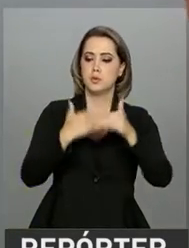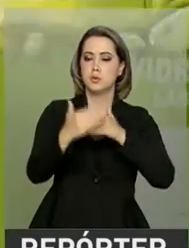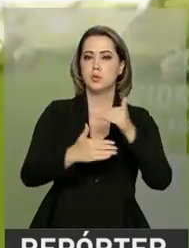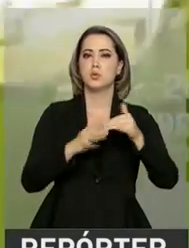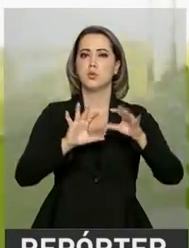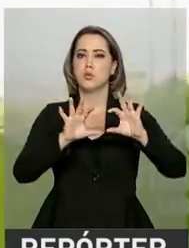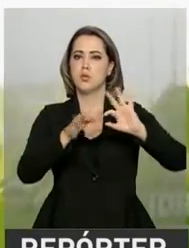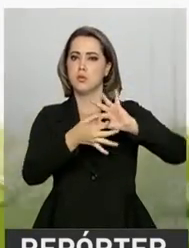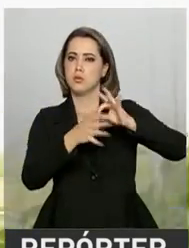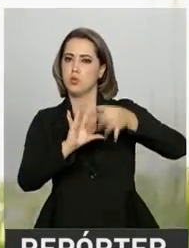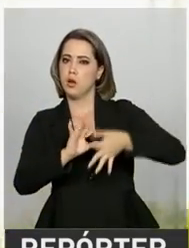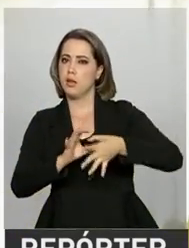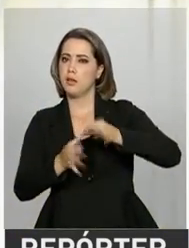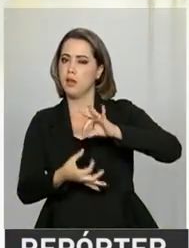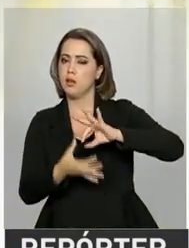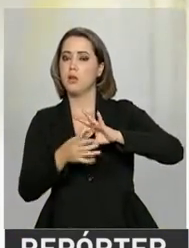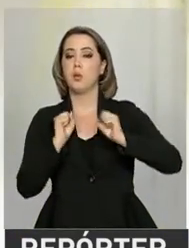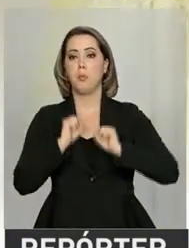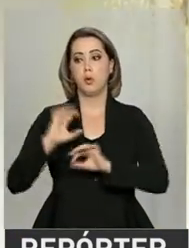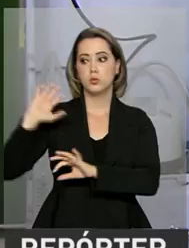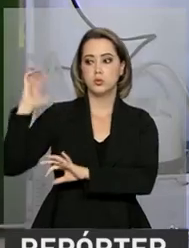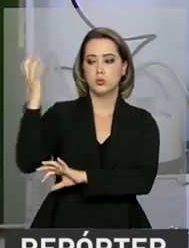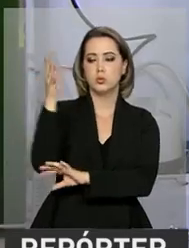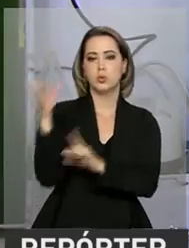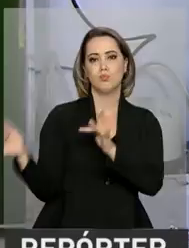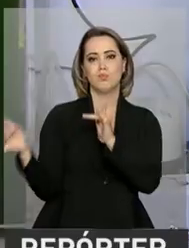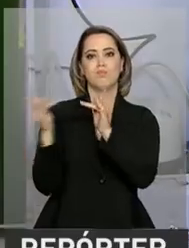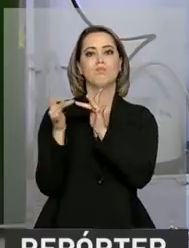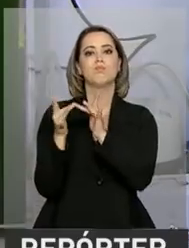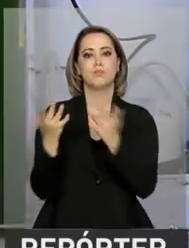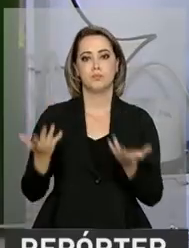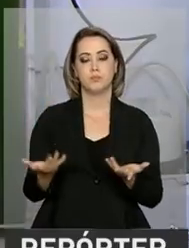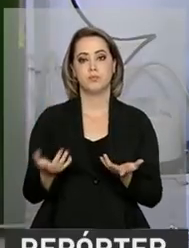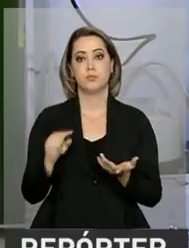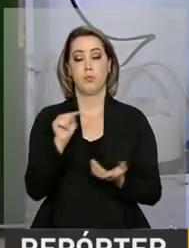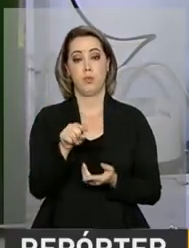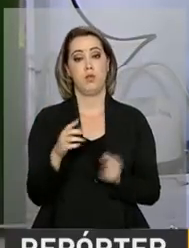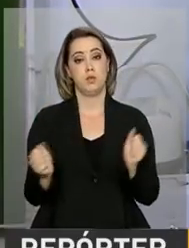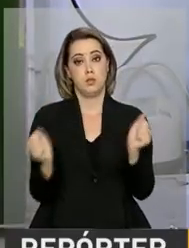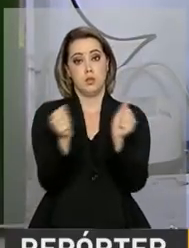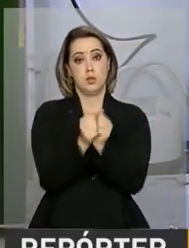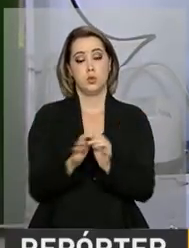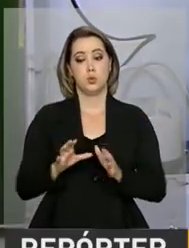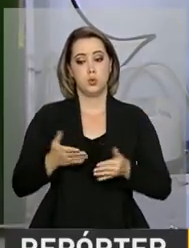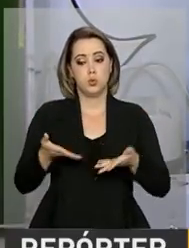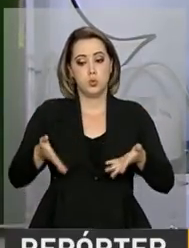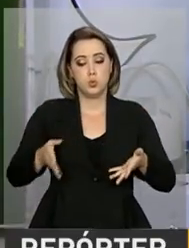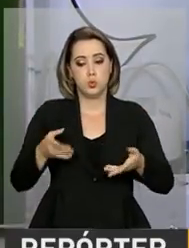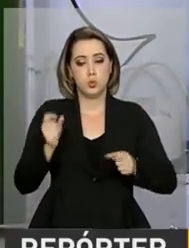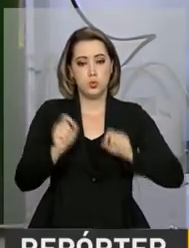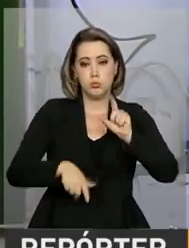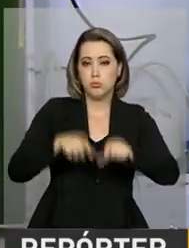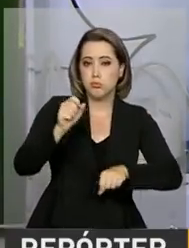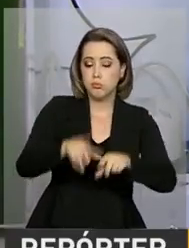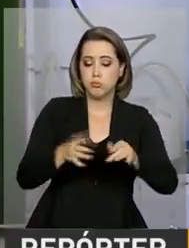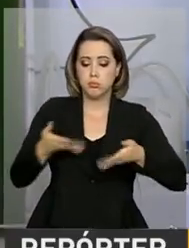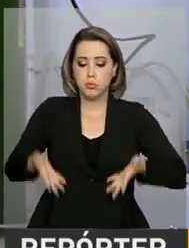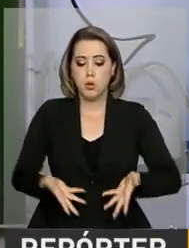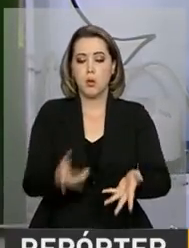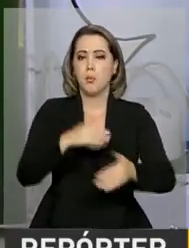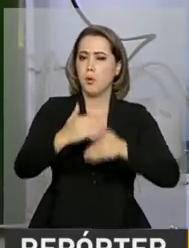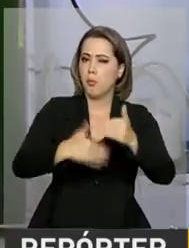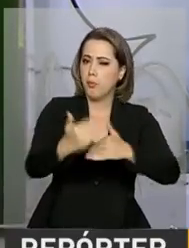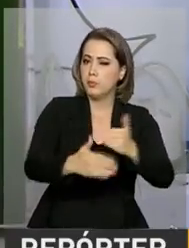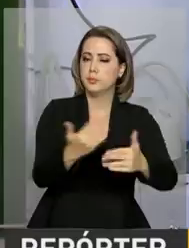produtiva, atrativa e sustentável. Se você conjuga ela num sistema de cultivo que promove o tratamento desse